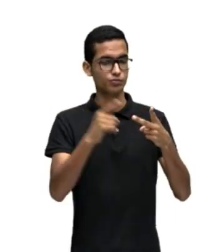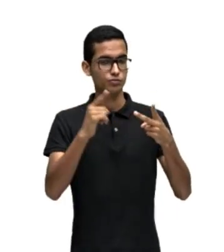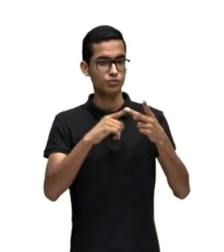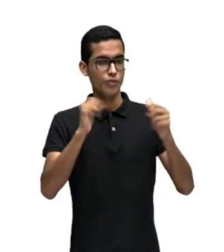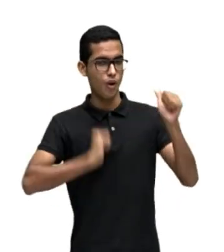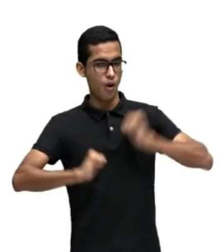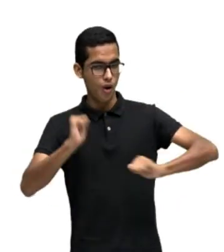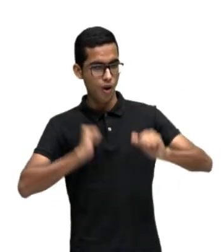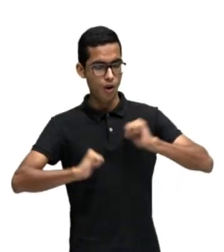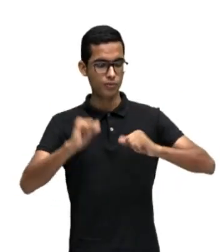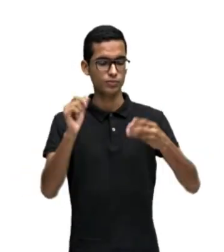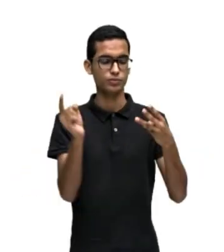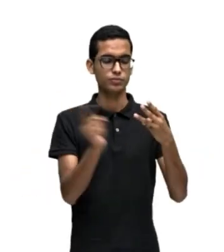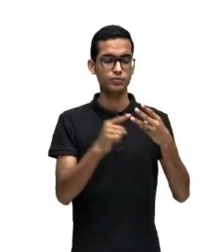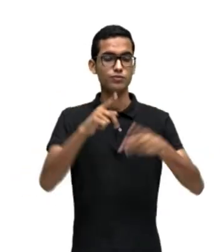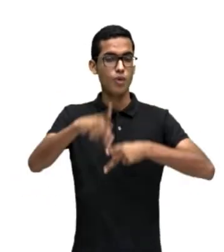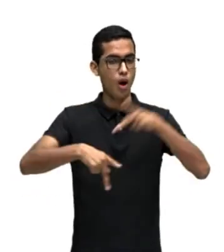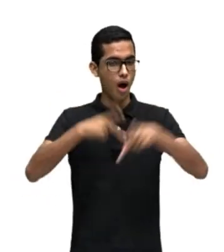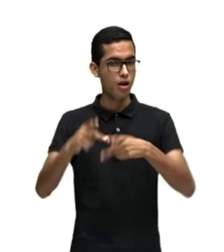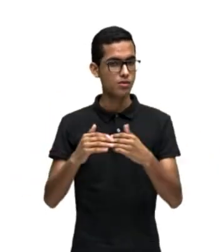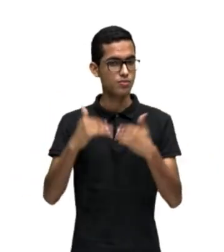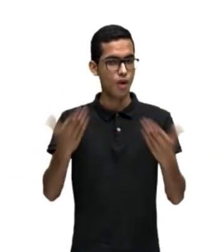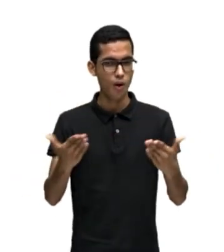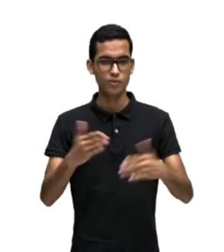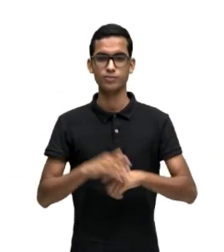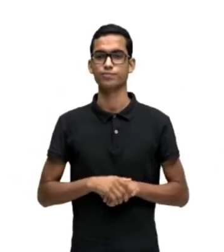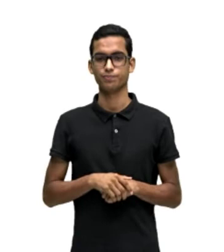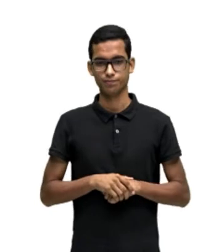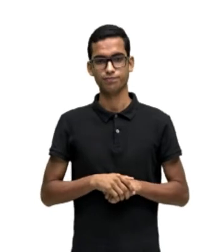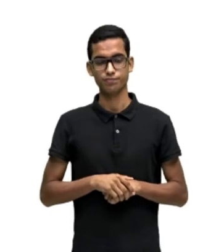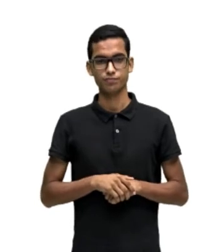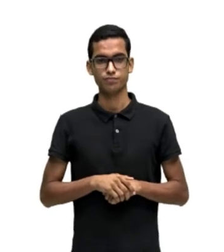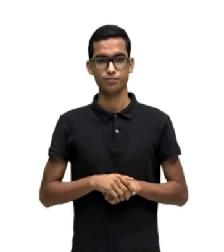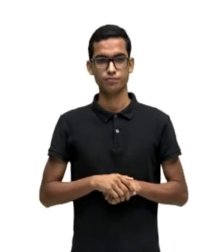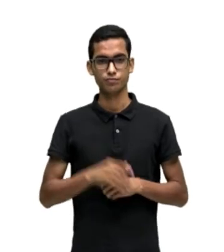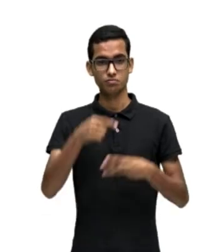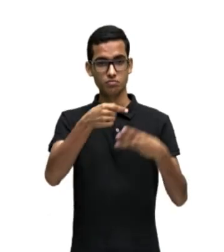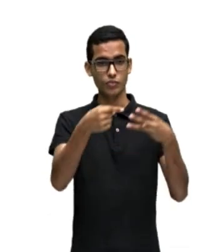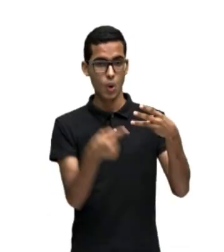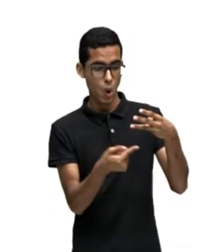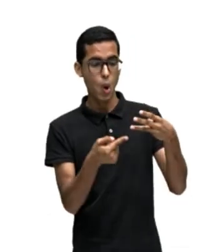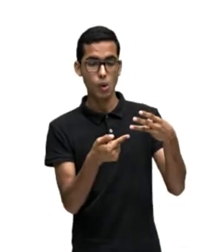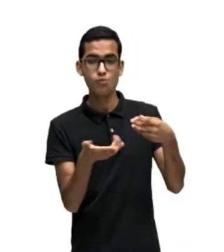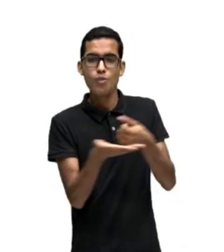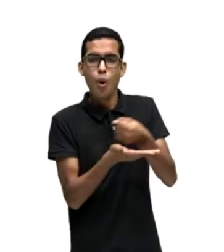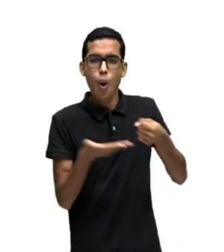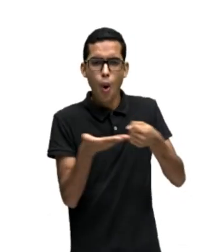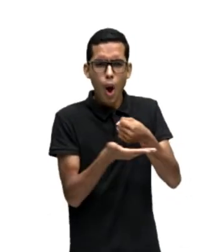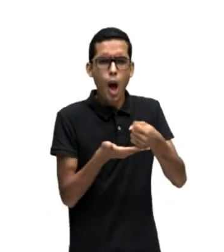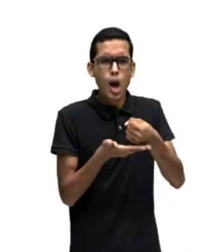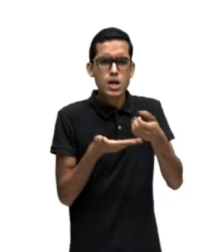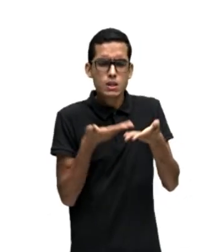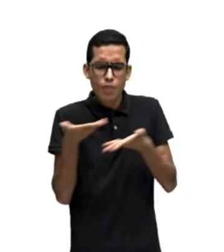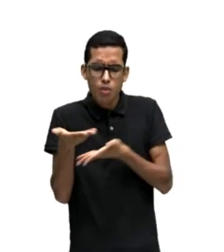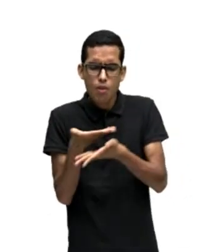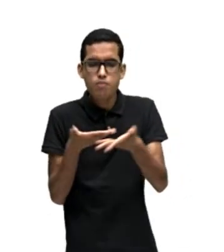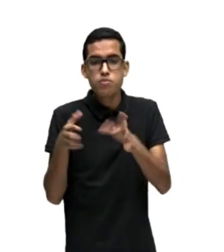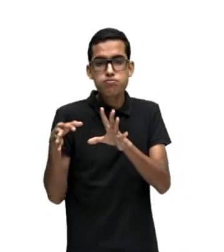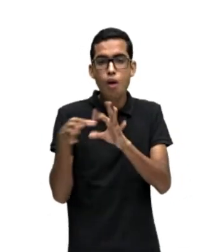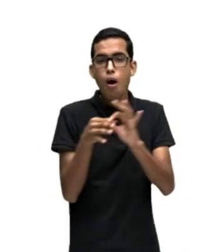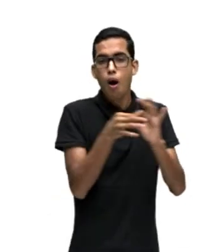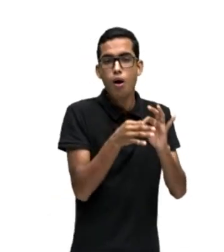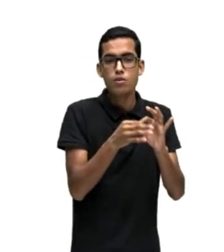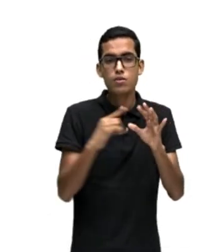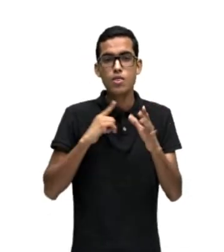o público, né? Os 3 elementos constituem e articulam a existência da